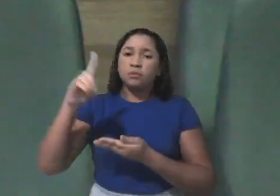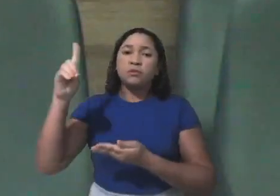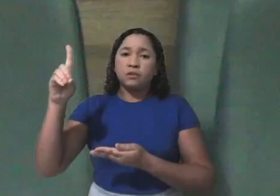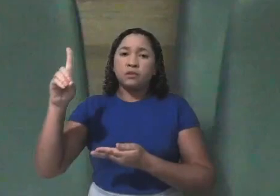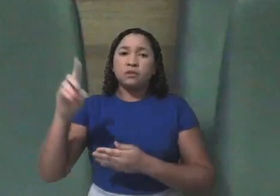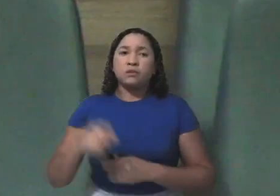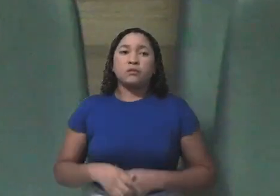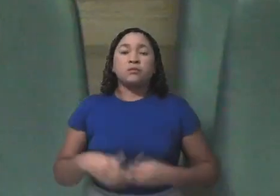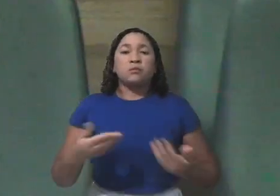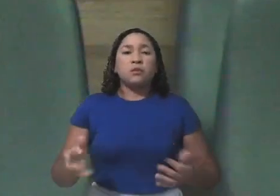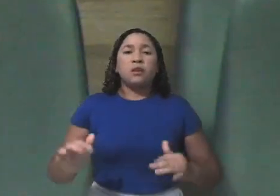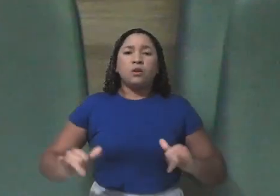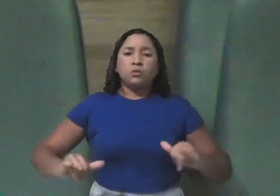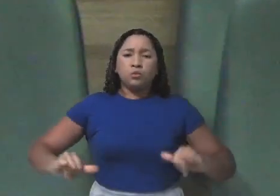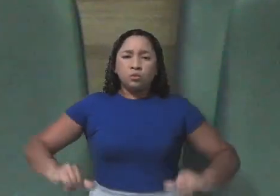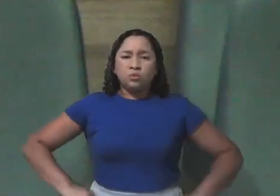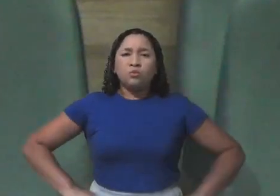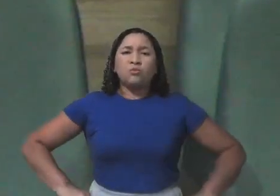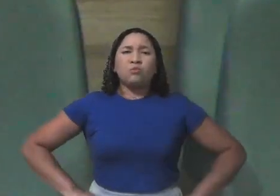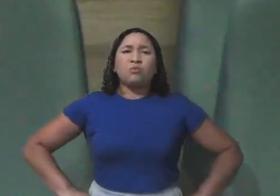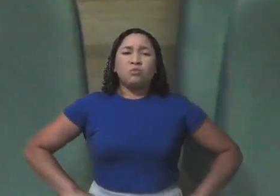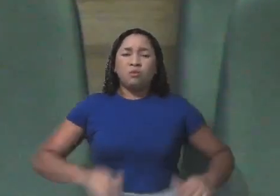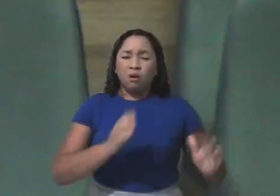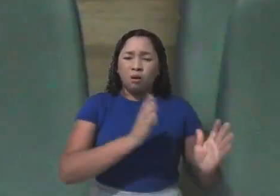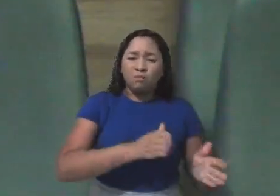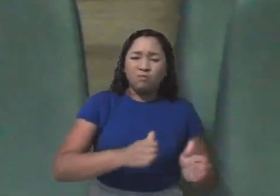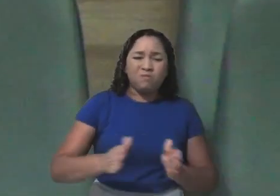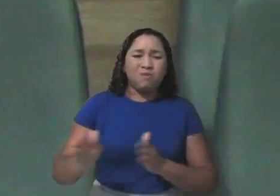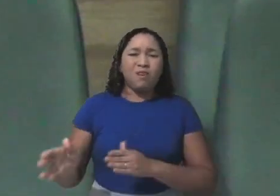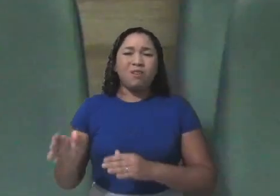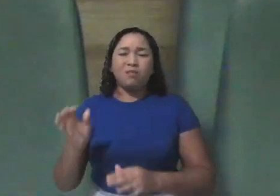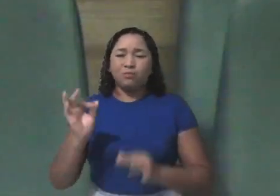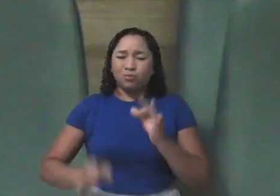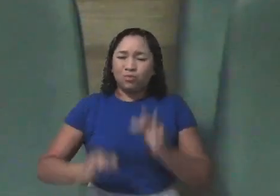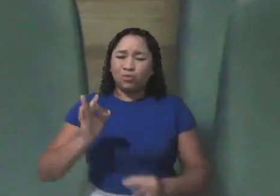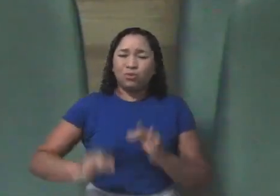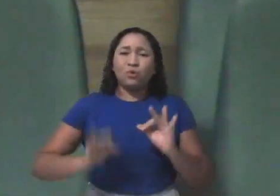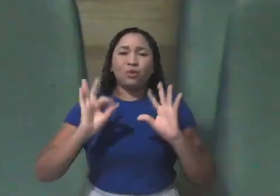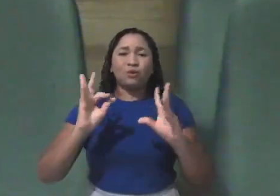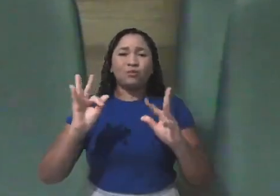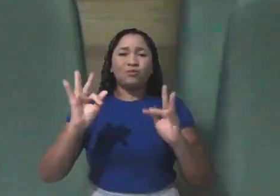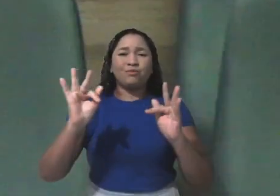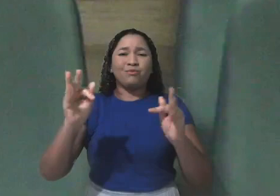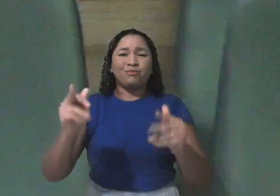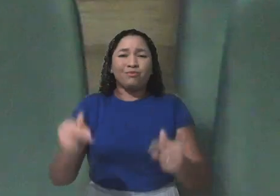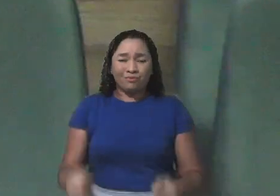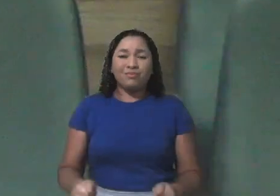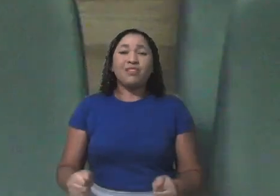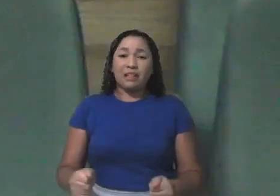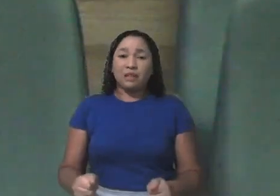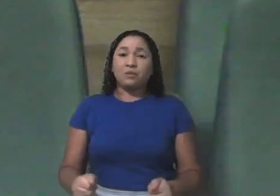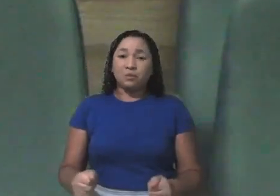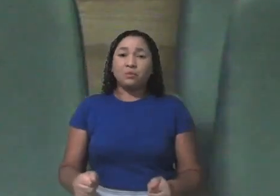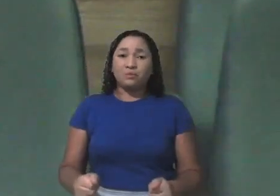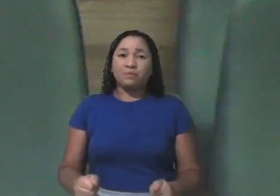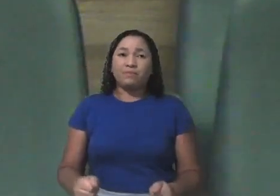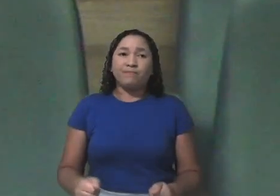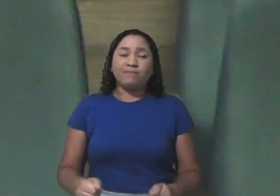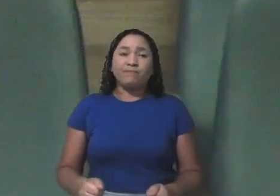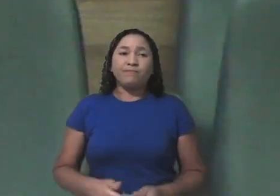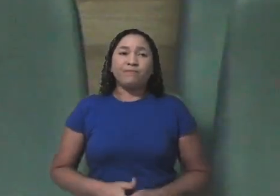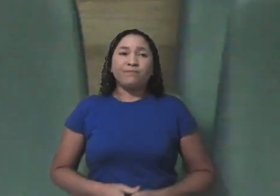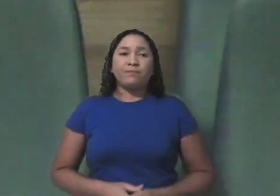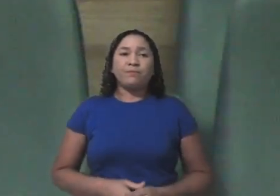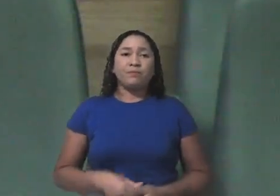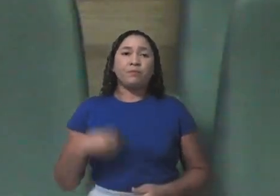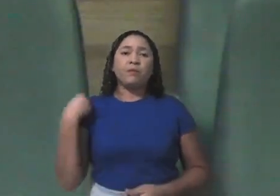juízo. Se nós já reconhecemos que Deus, que o Messias veio, que Deus